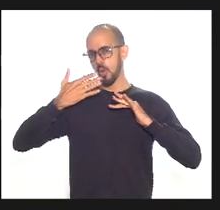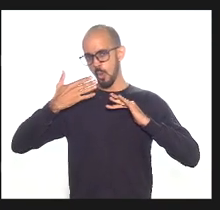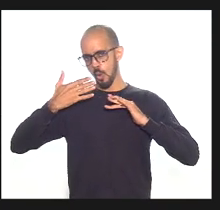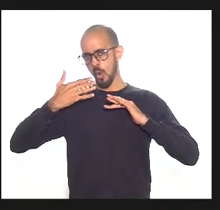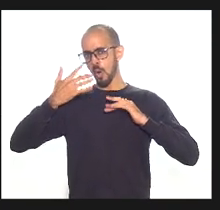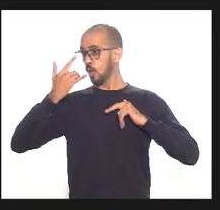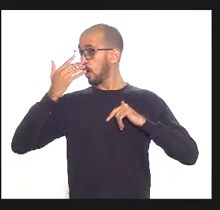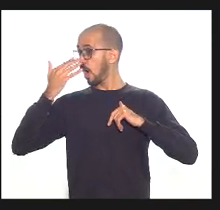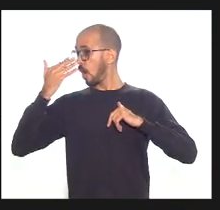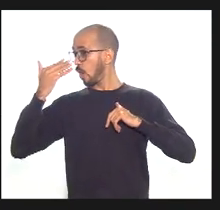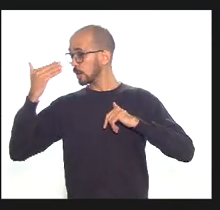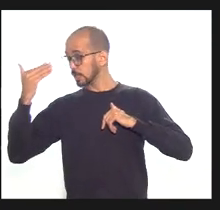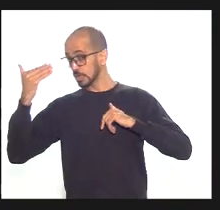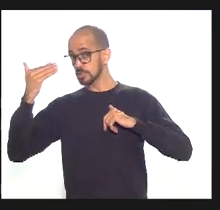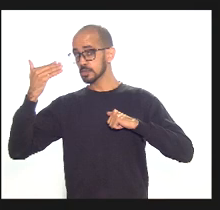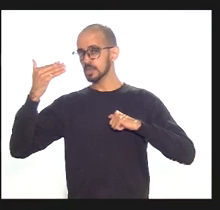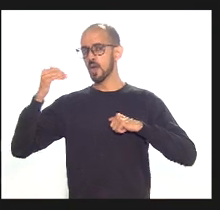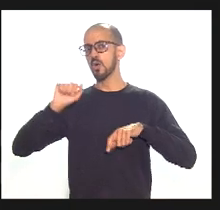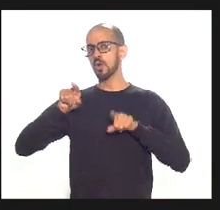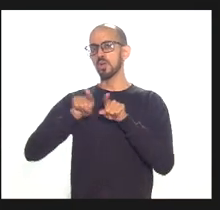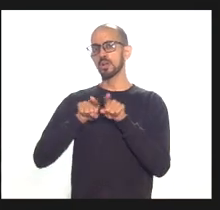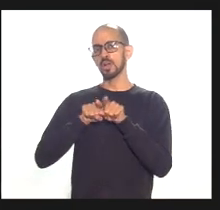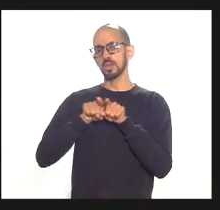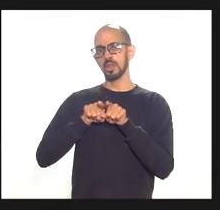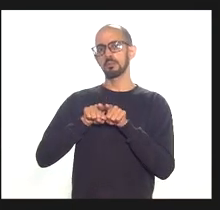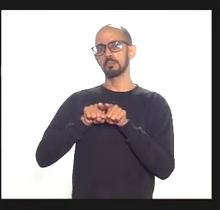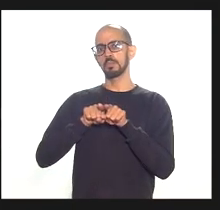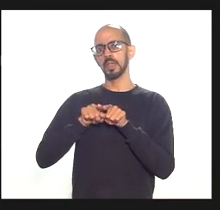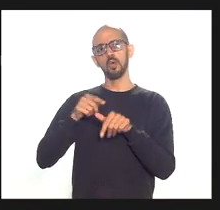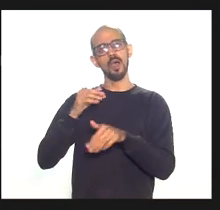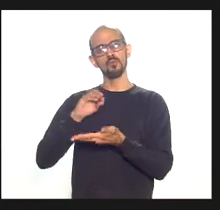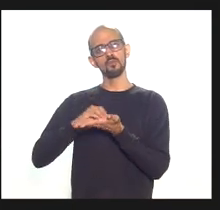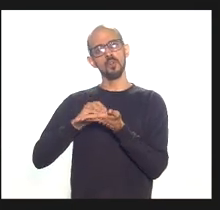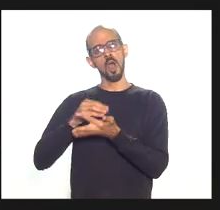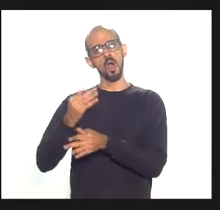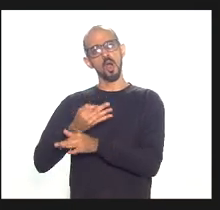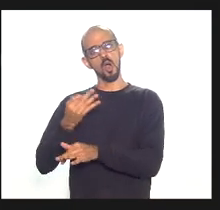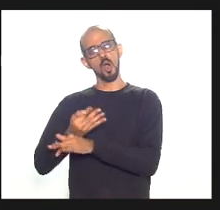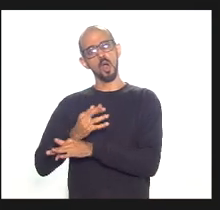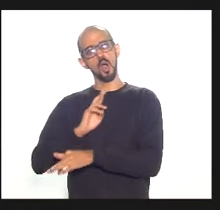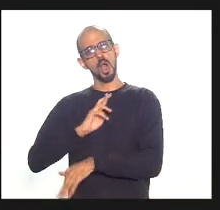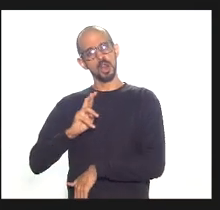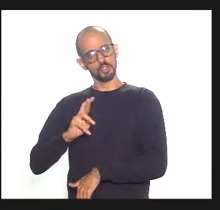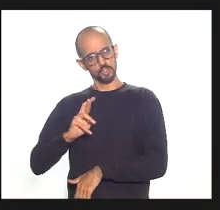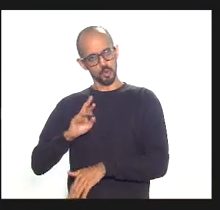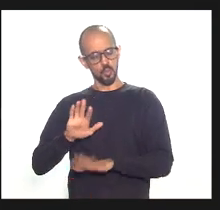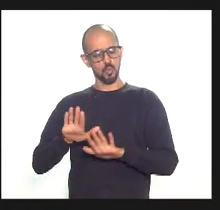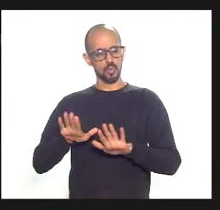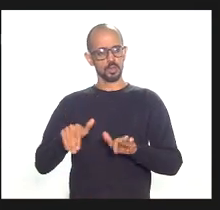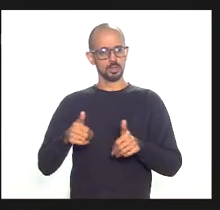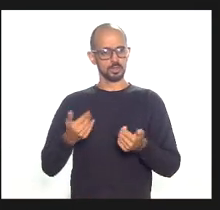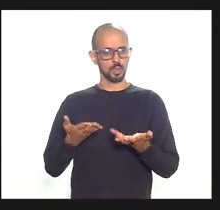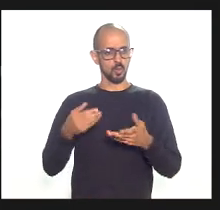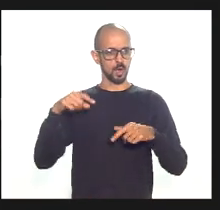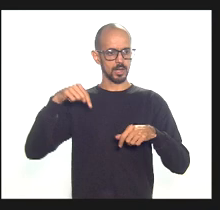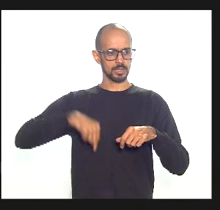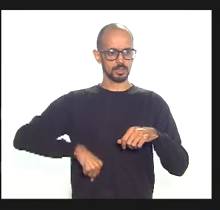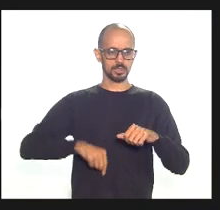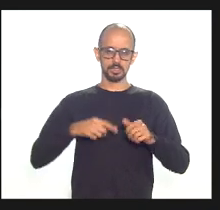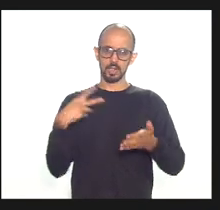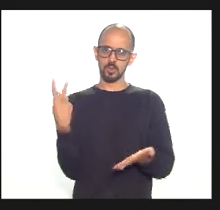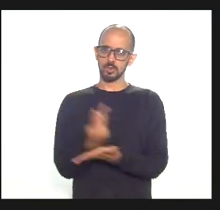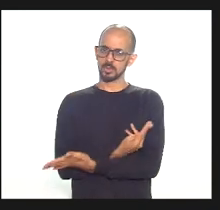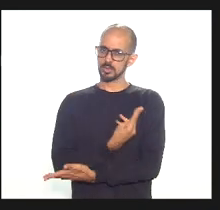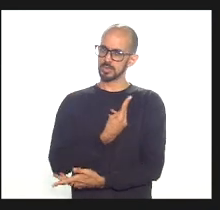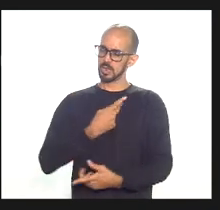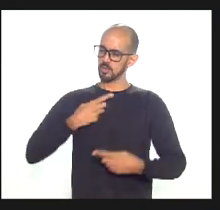à intolerância religiosa. E aqui dentro se aflorou uma coisa que a gente já vem debatendo